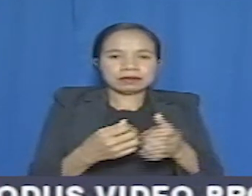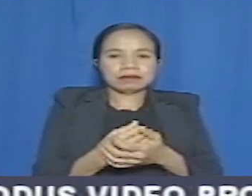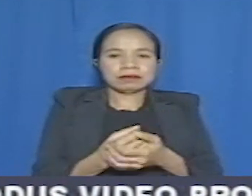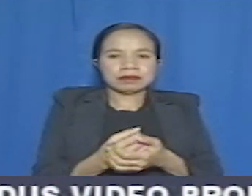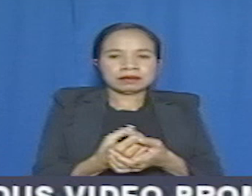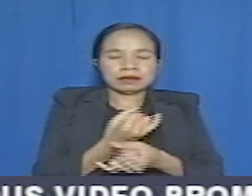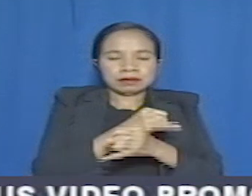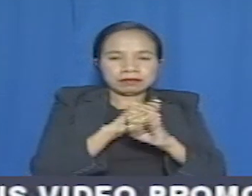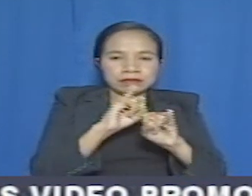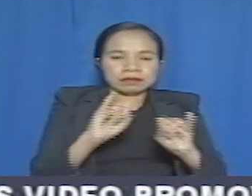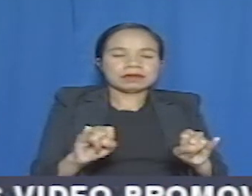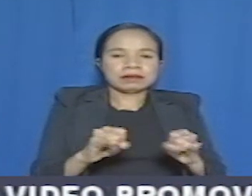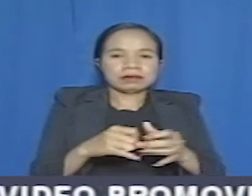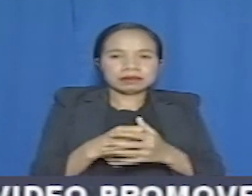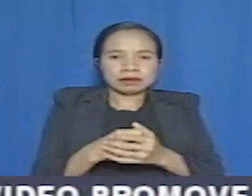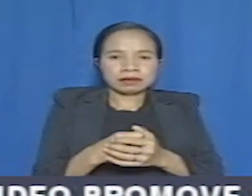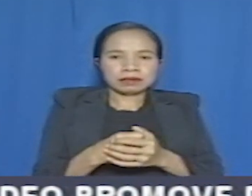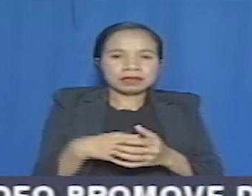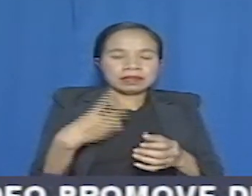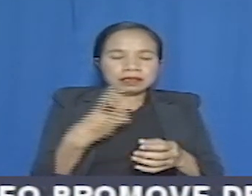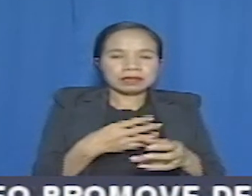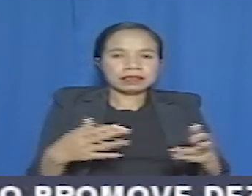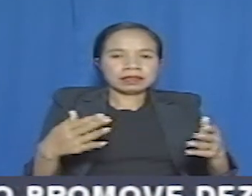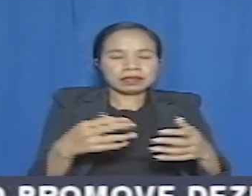ley. Y está ahí, o A, o Isi.